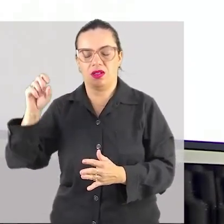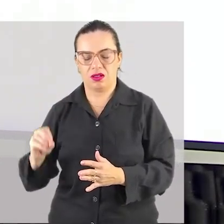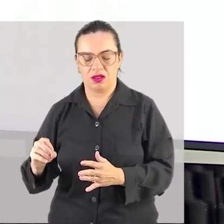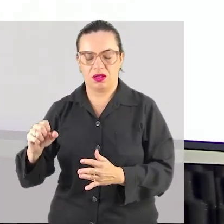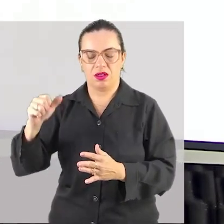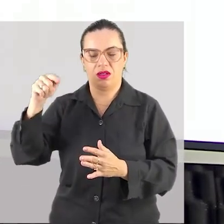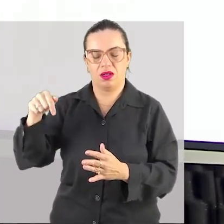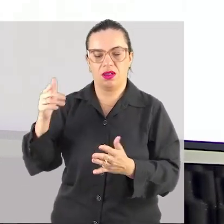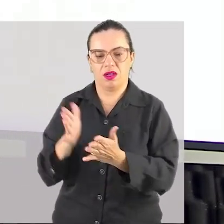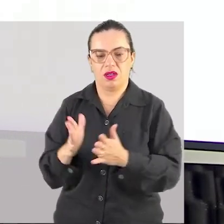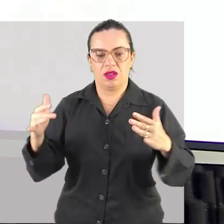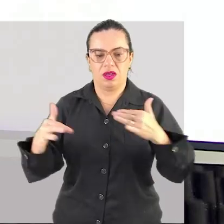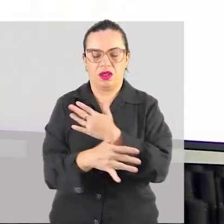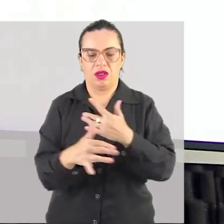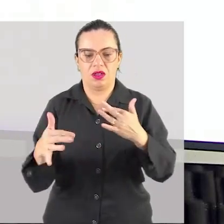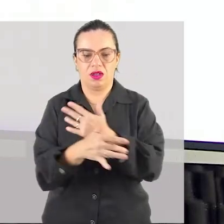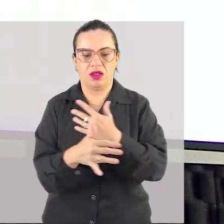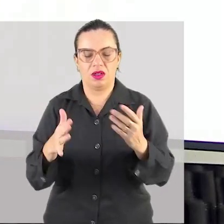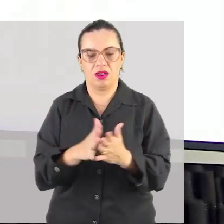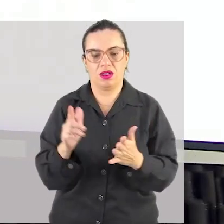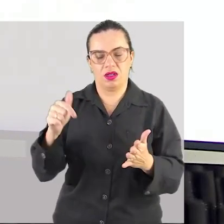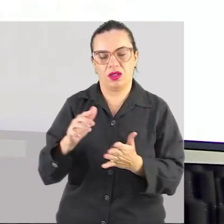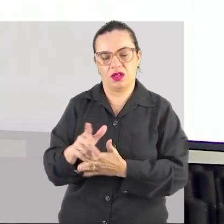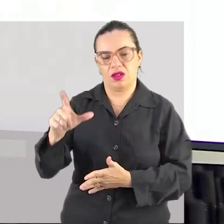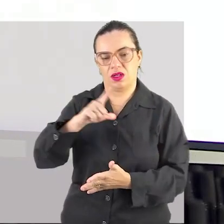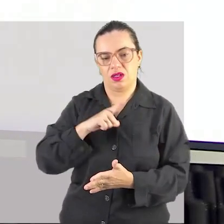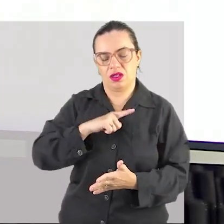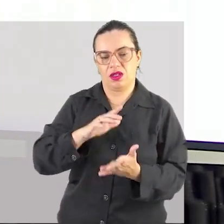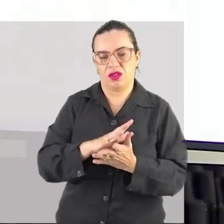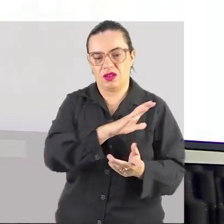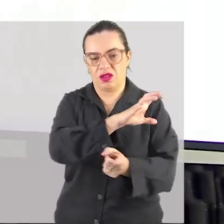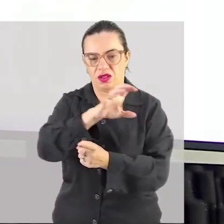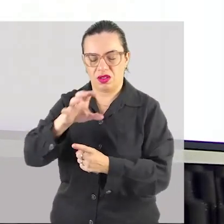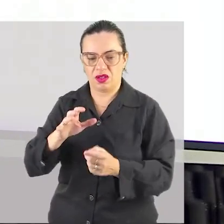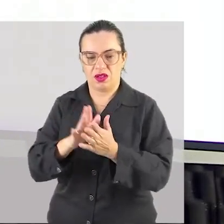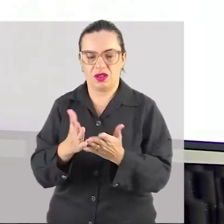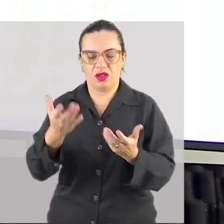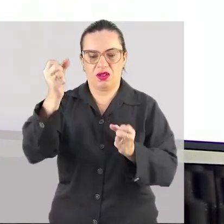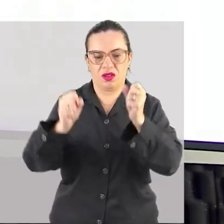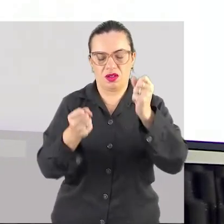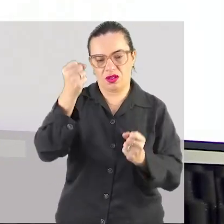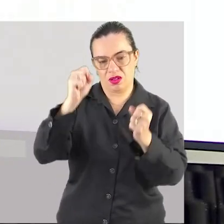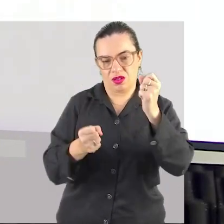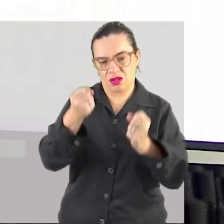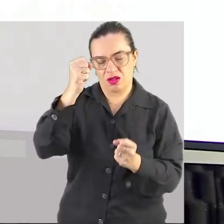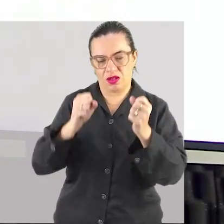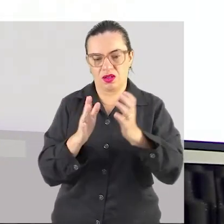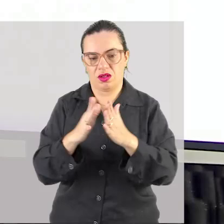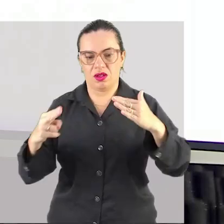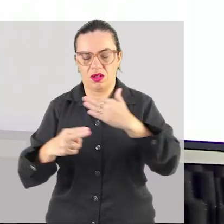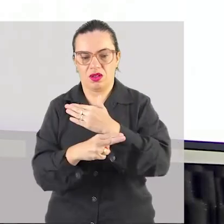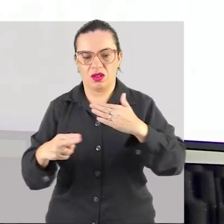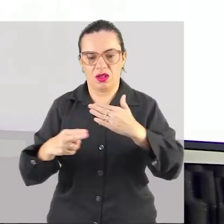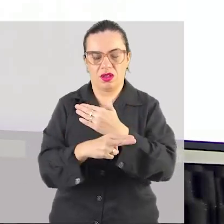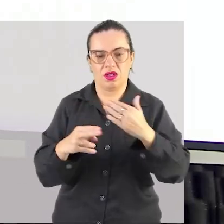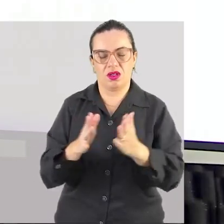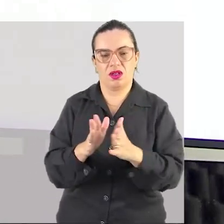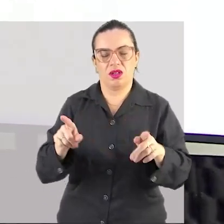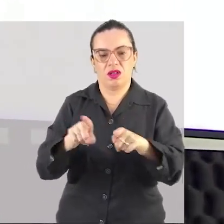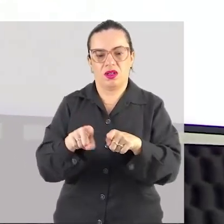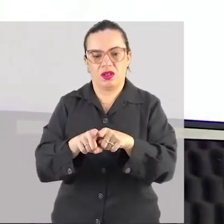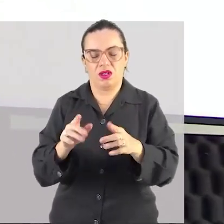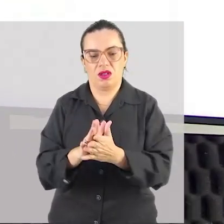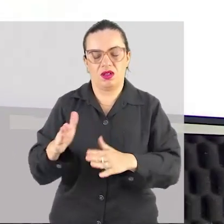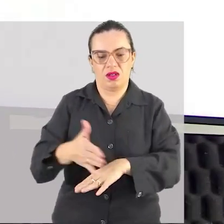a cidade sofre a industrialização sofre a urbanização que é a introdução de melhorias estruturais e